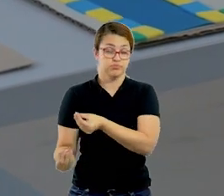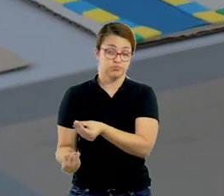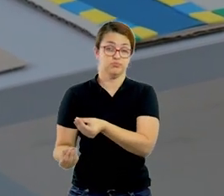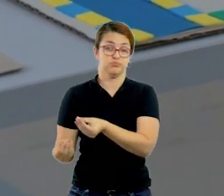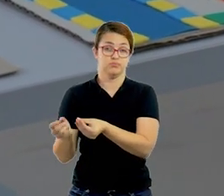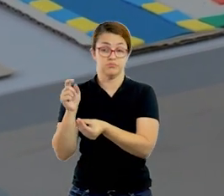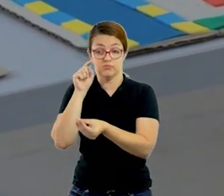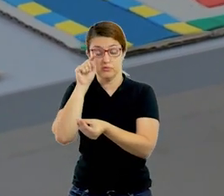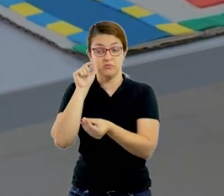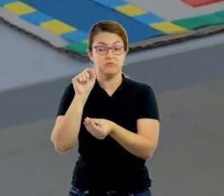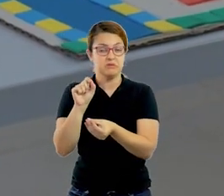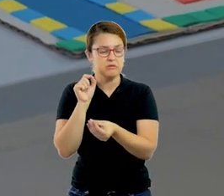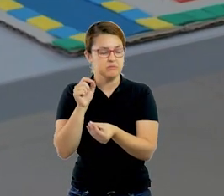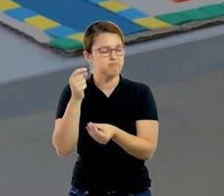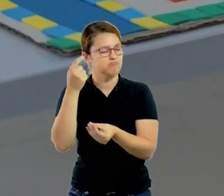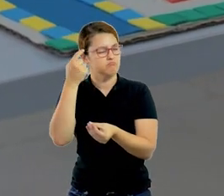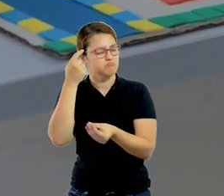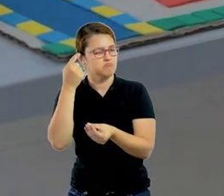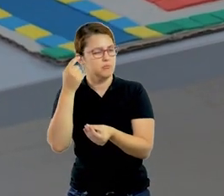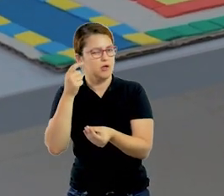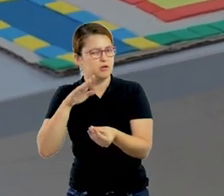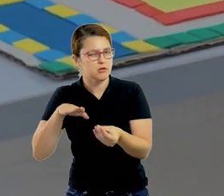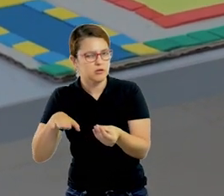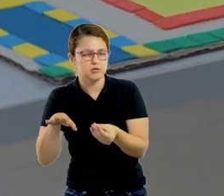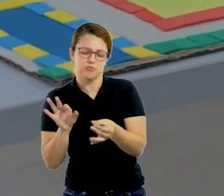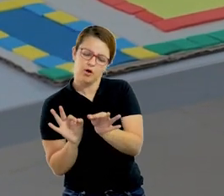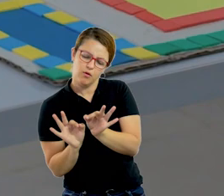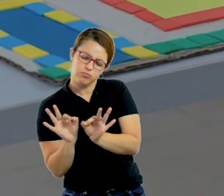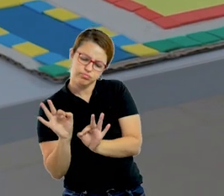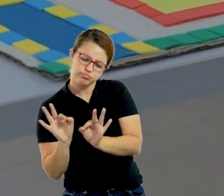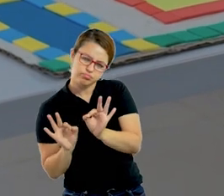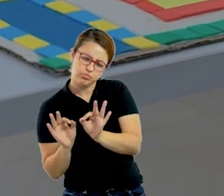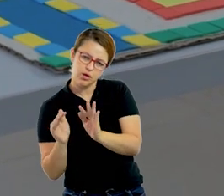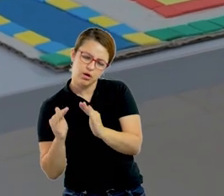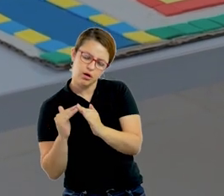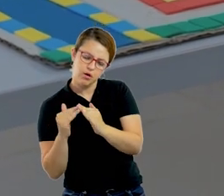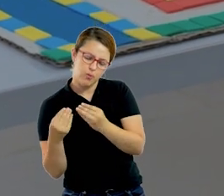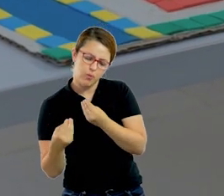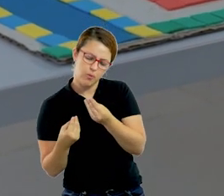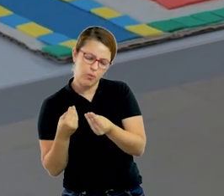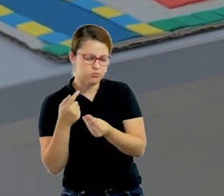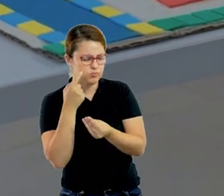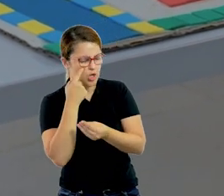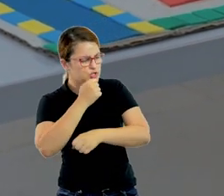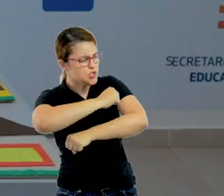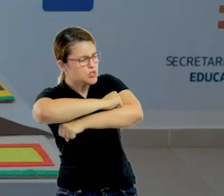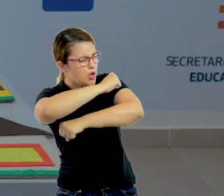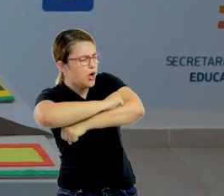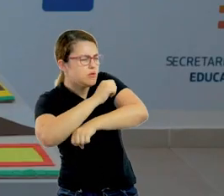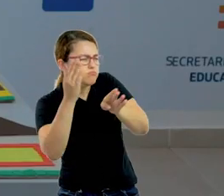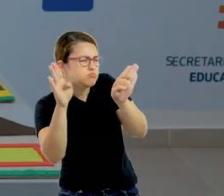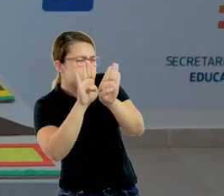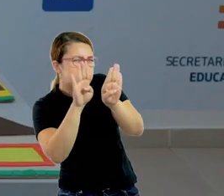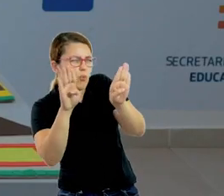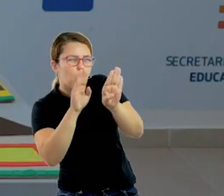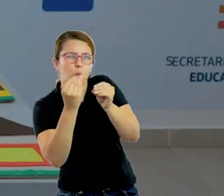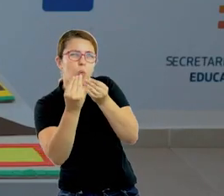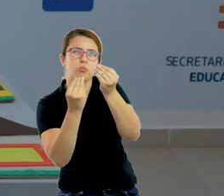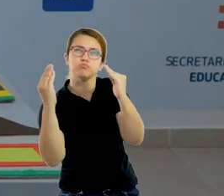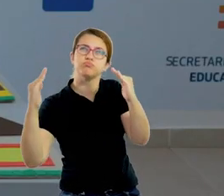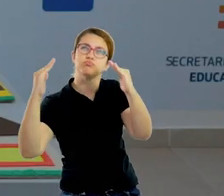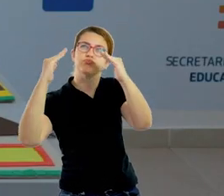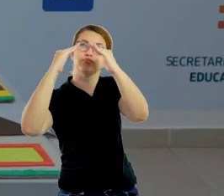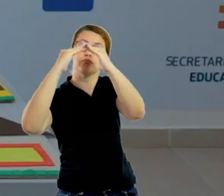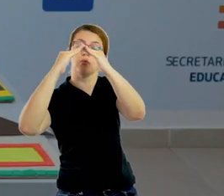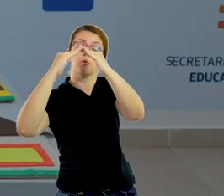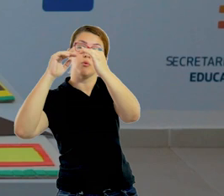criança, por sua vez, ela vai montar, ela vai assimilar Qual é o formato da janela? Qual é o formato do telhado?